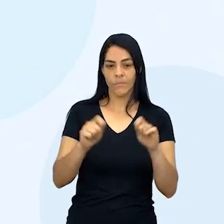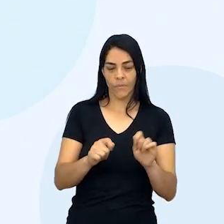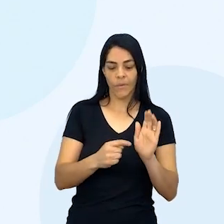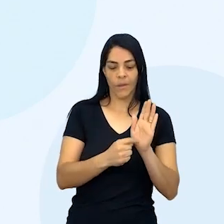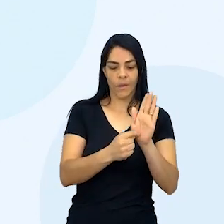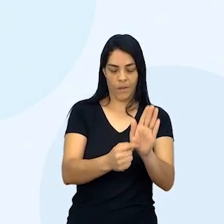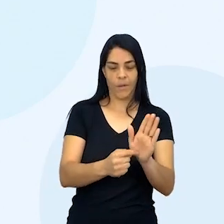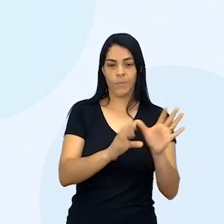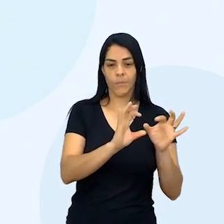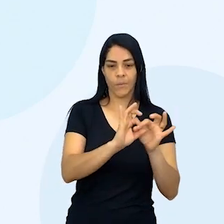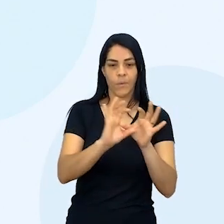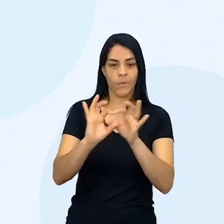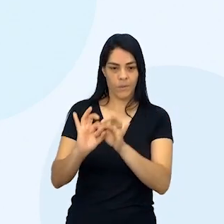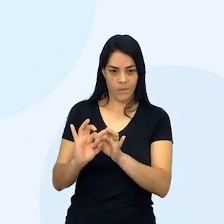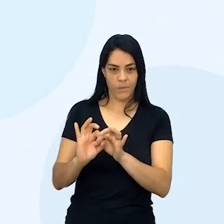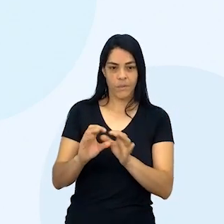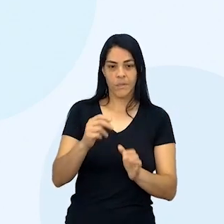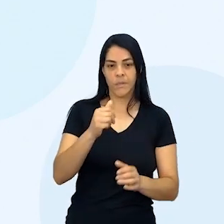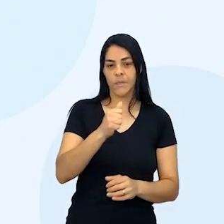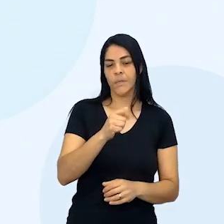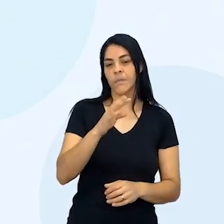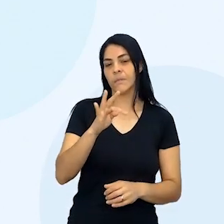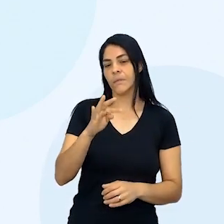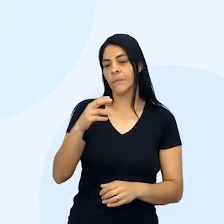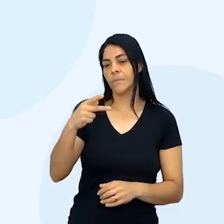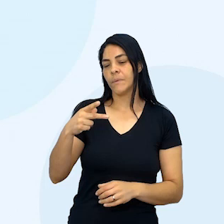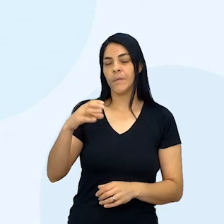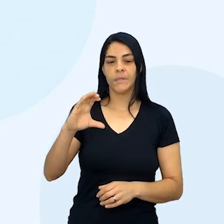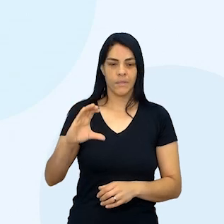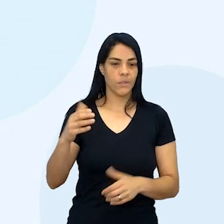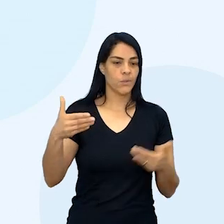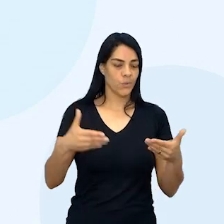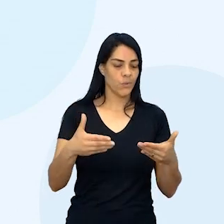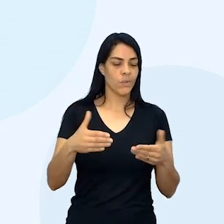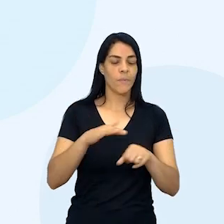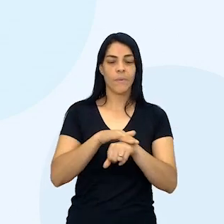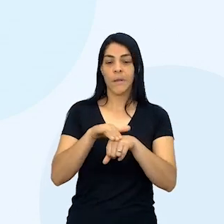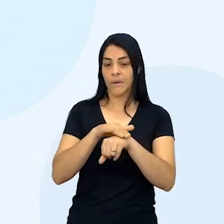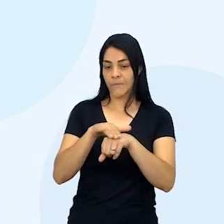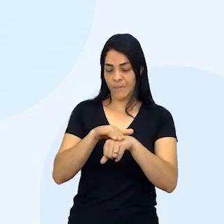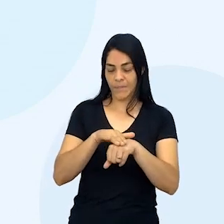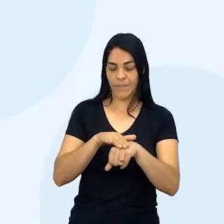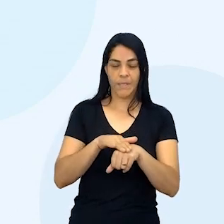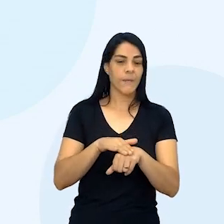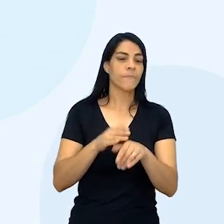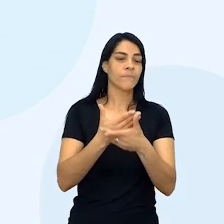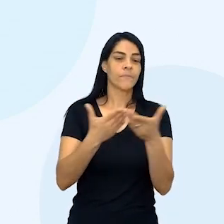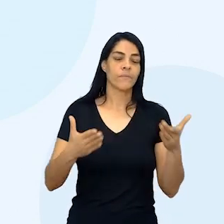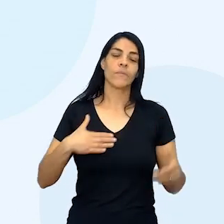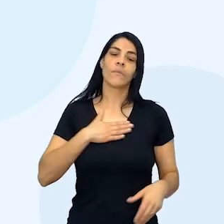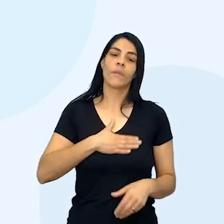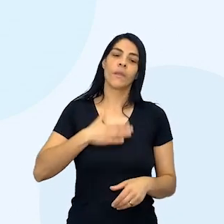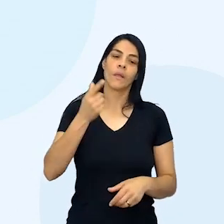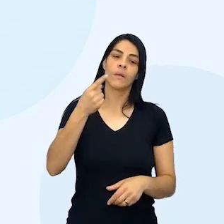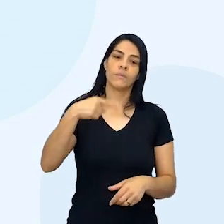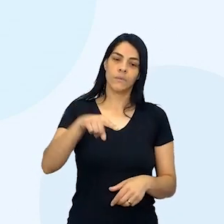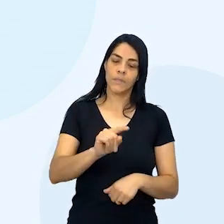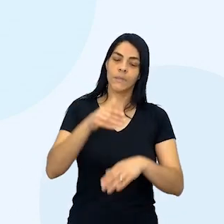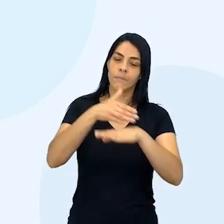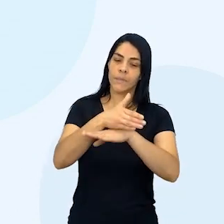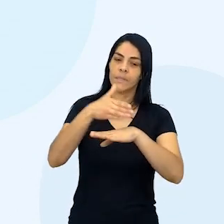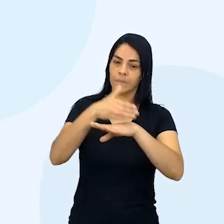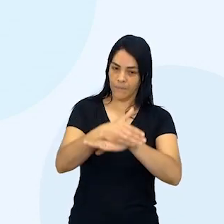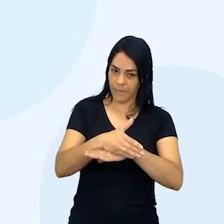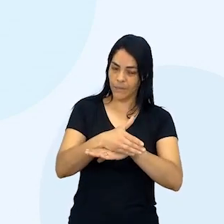Para a nossa TPC de hoje, para conversar um pouquinho. E a gente gostaria muito que vocês participassem agora, nesse